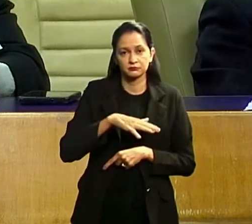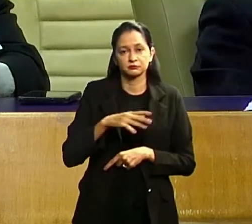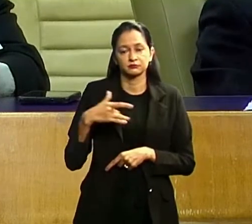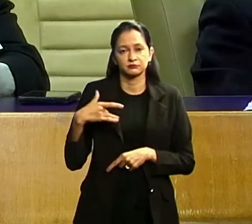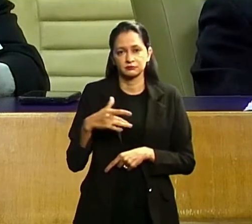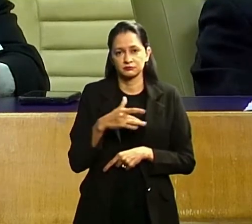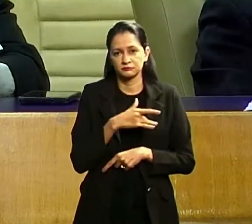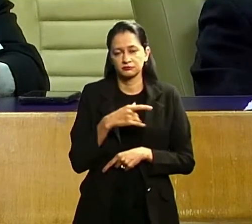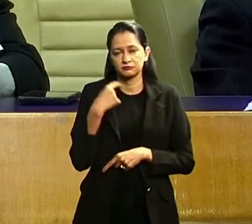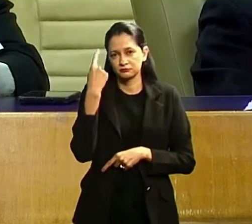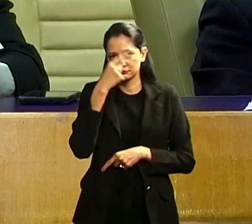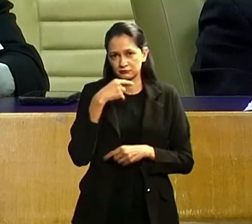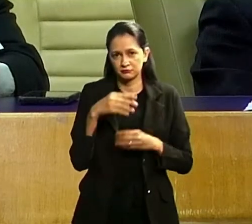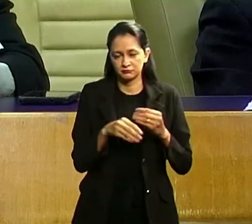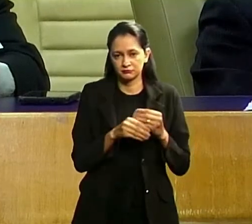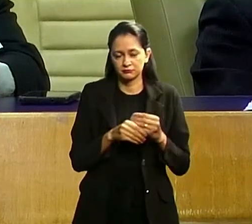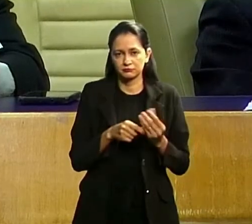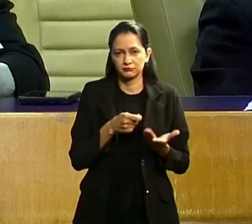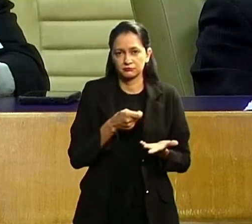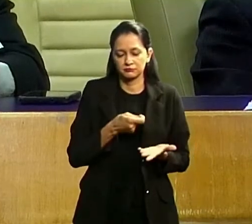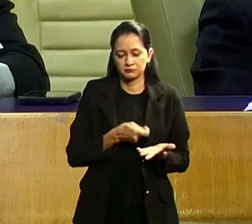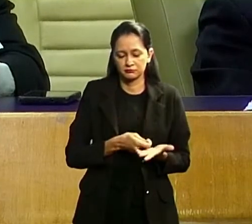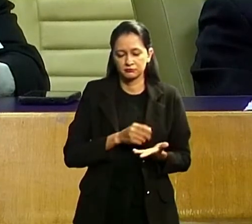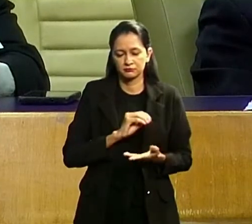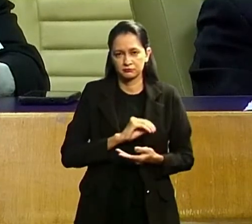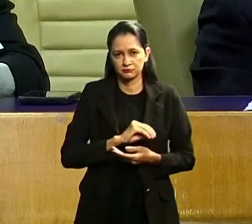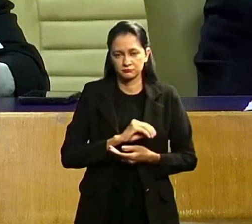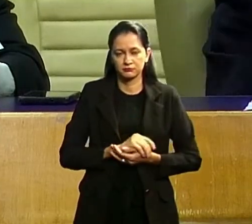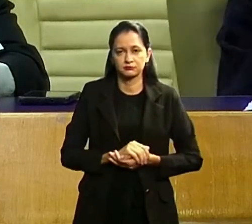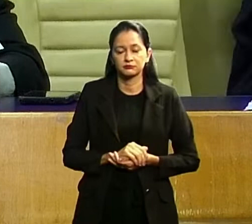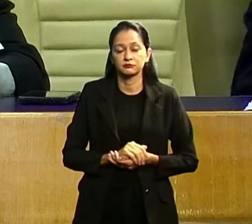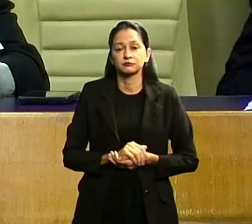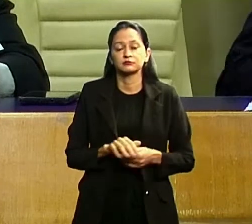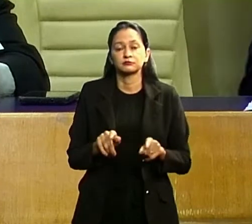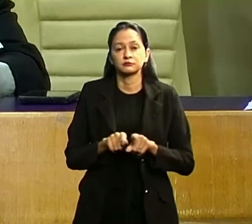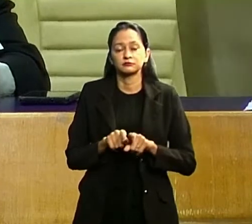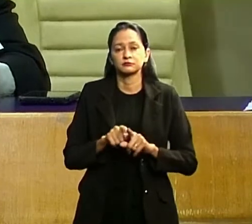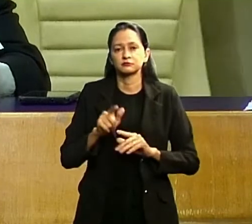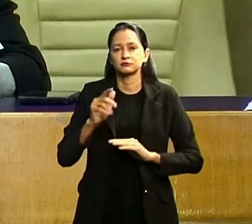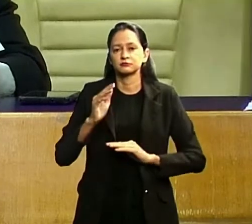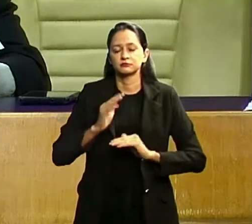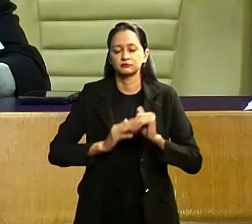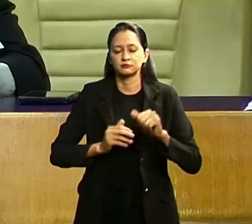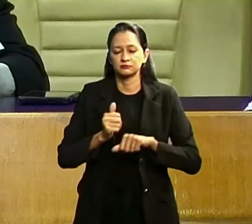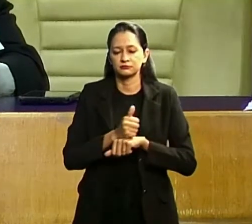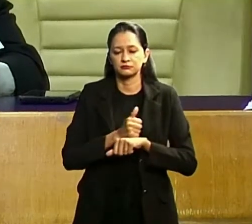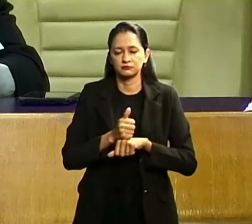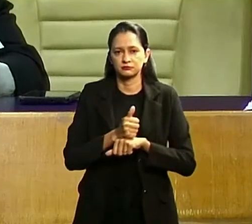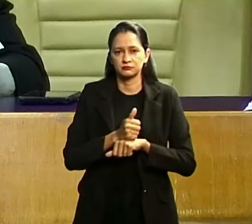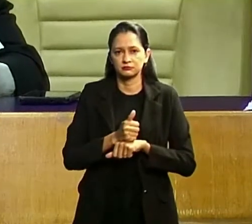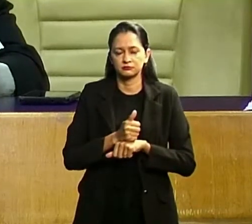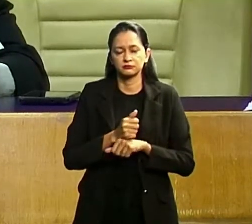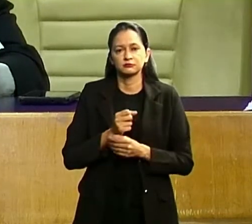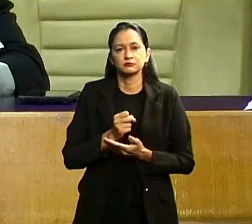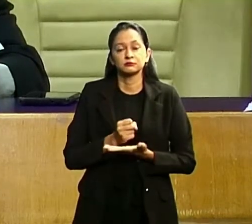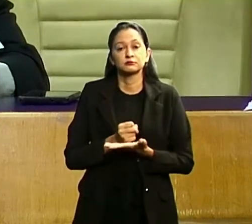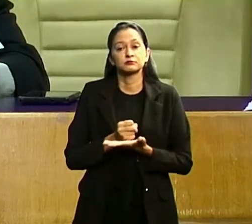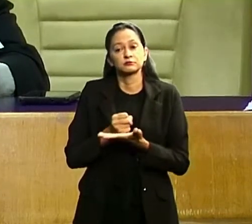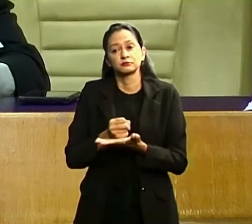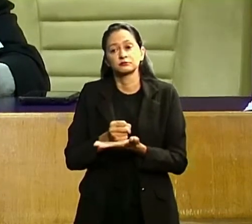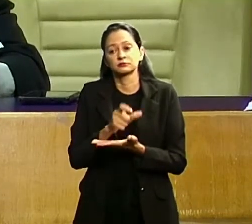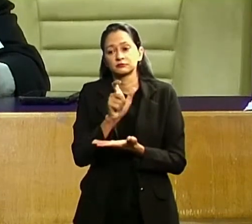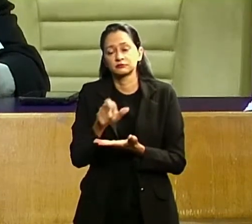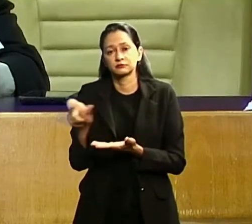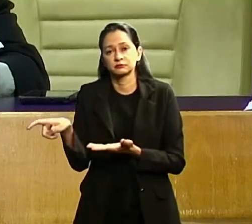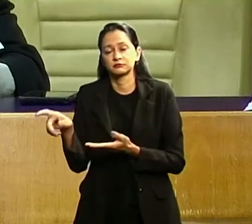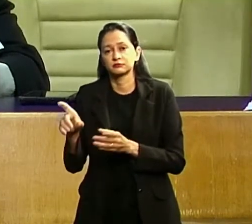município. Autorizar auxiliar de atividades educativas para os alunos com deficiência nas instituições